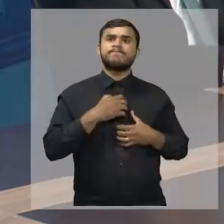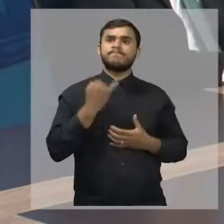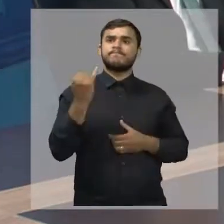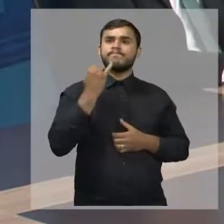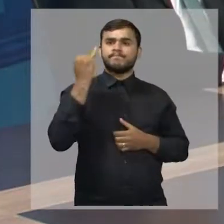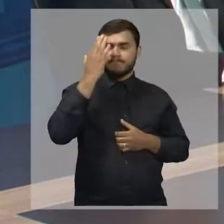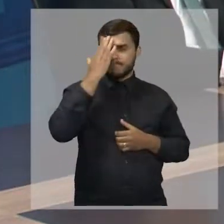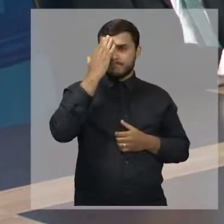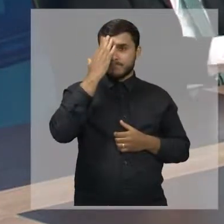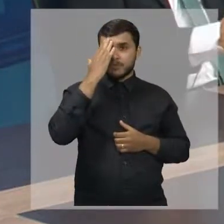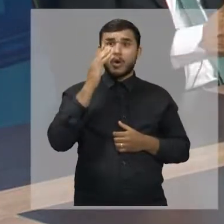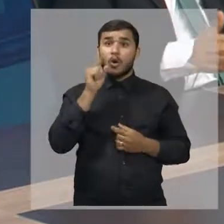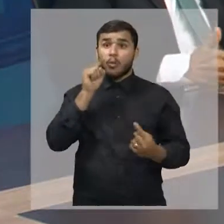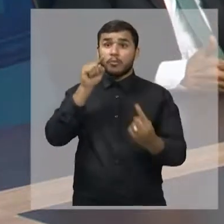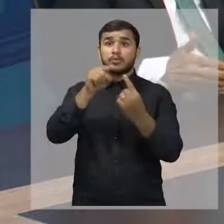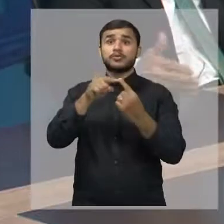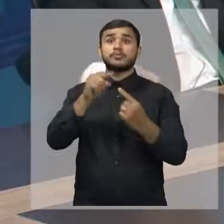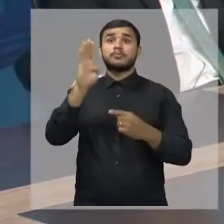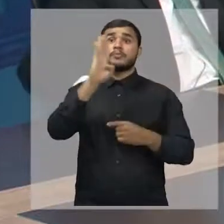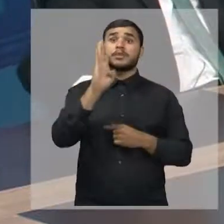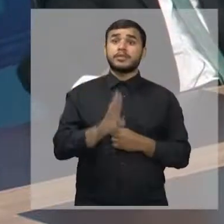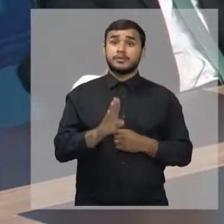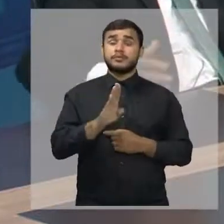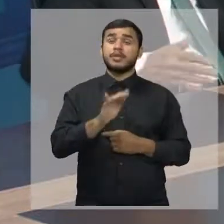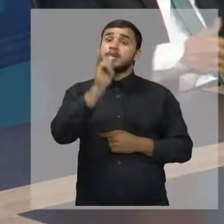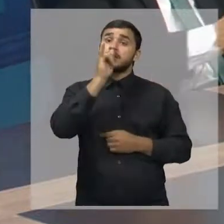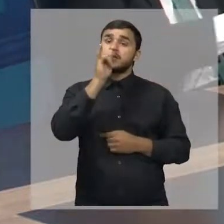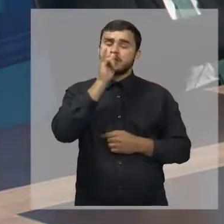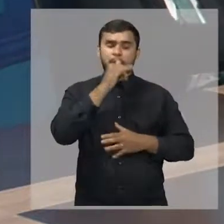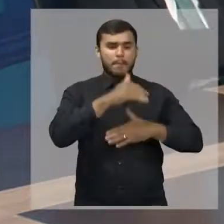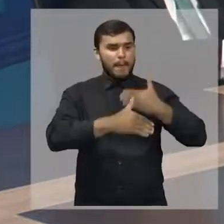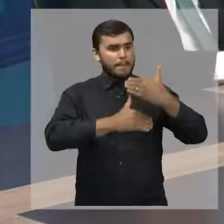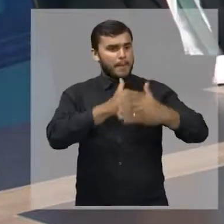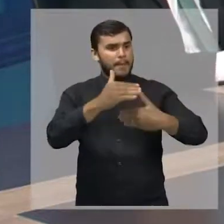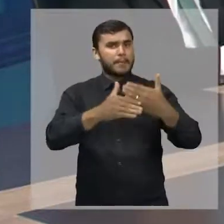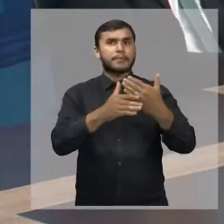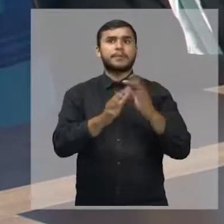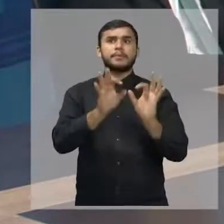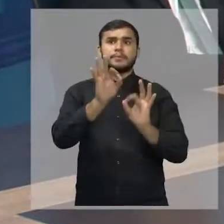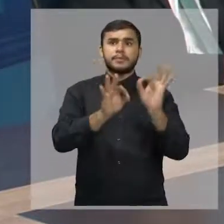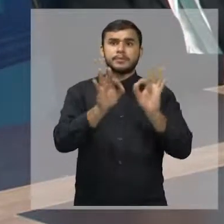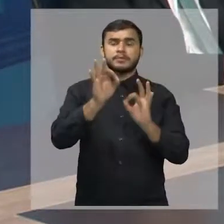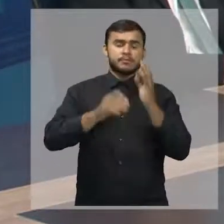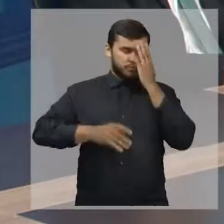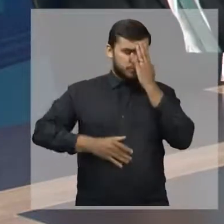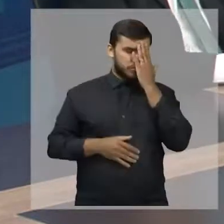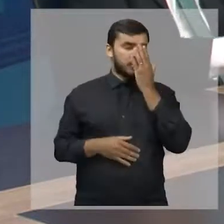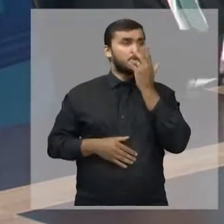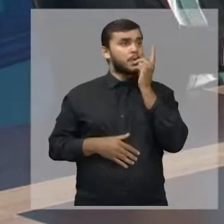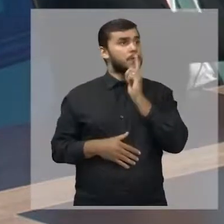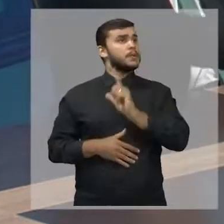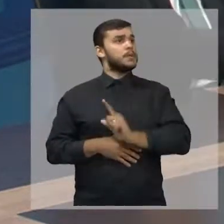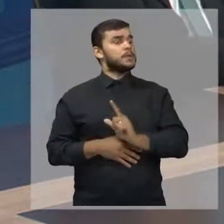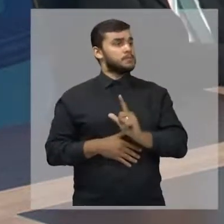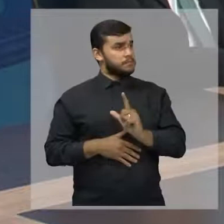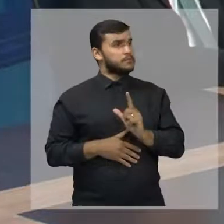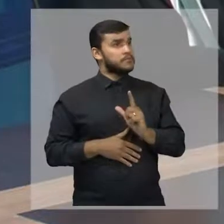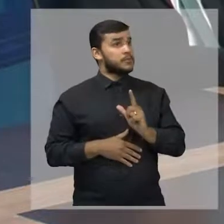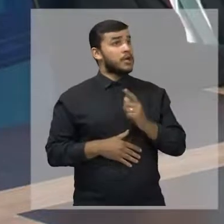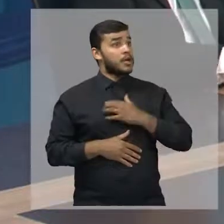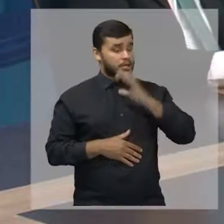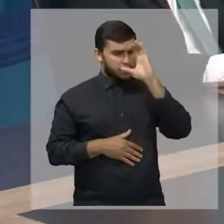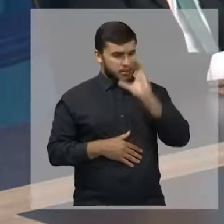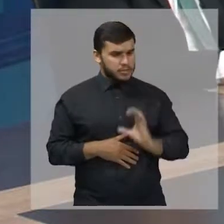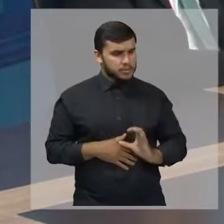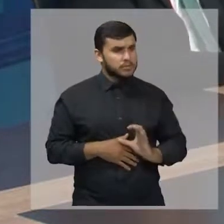destino da nação. Com o avançar da tecnologia, com o aprimoramento, eu acredito que o cidadão mesmo